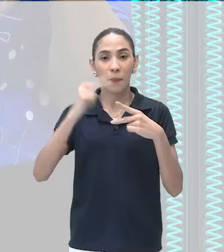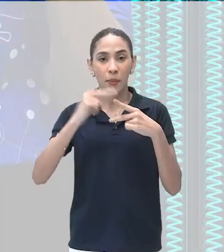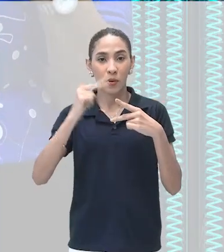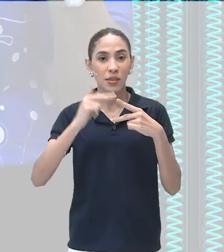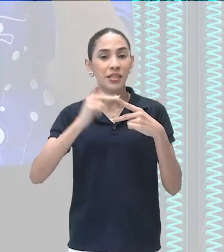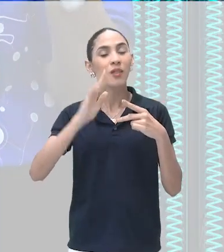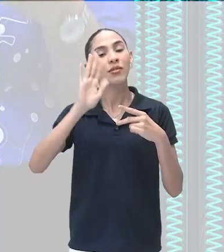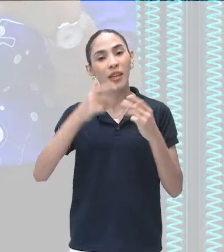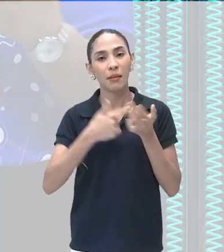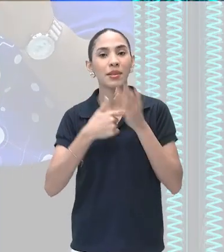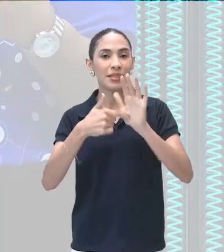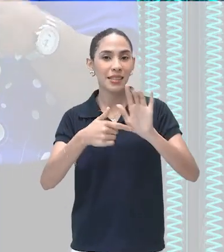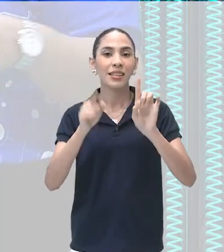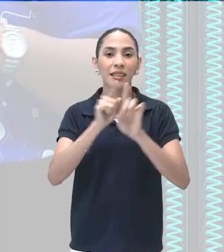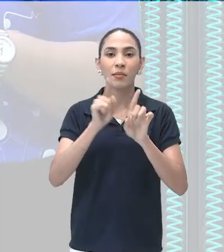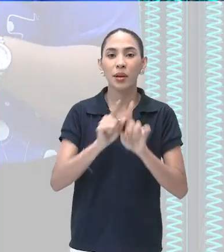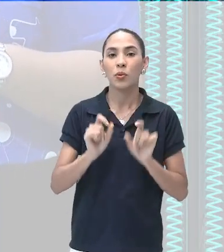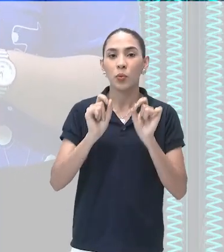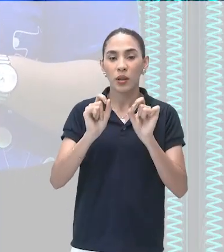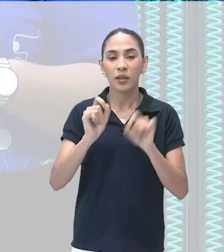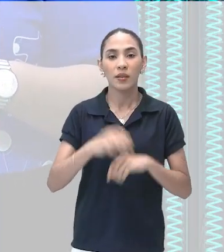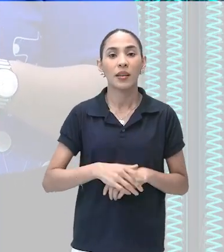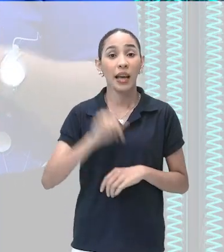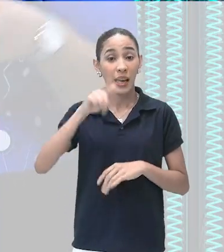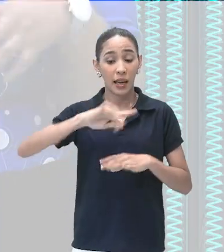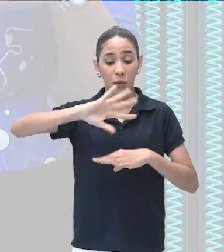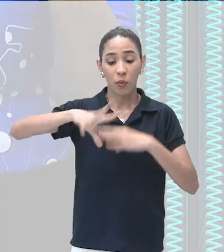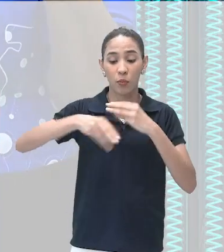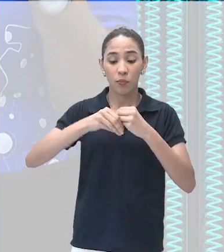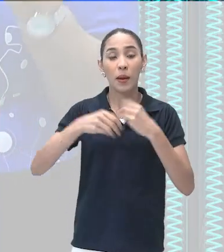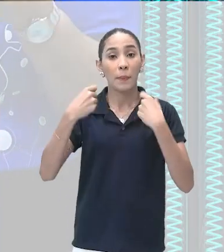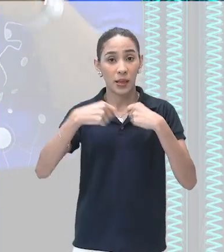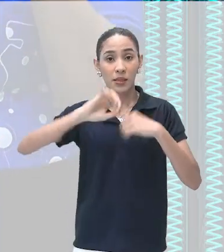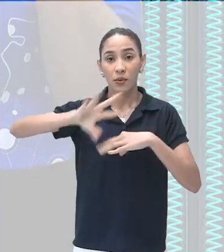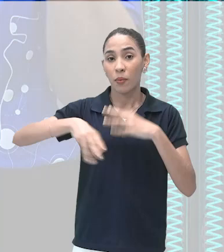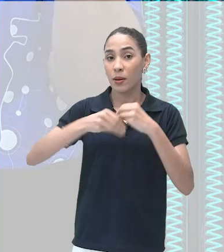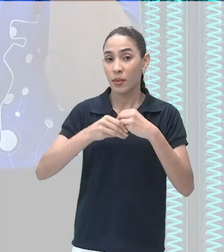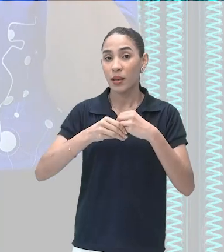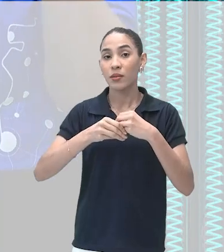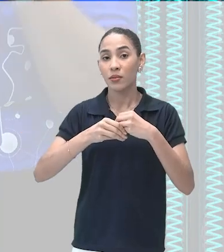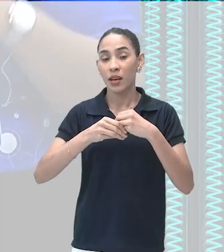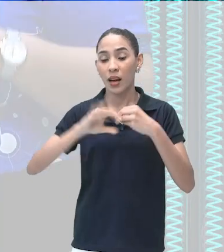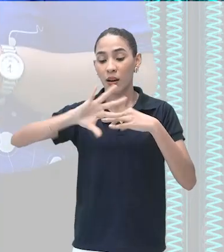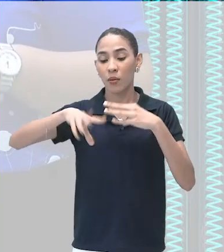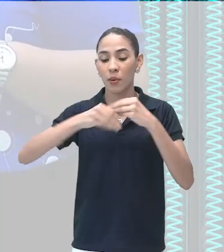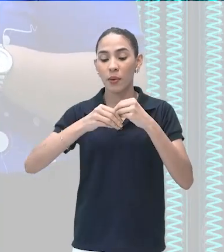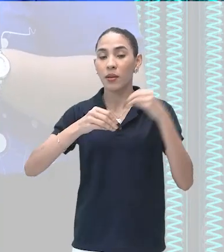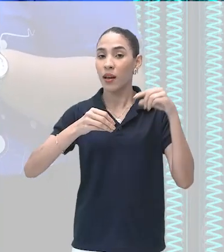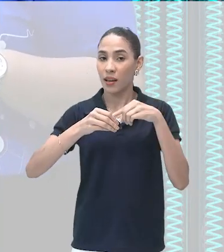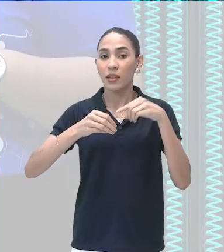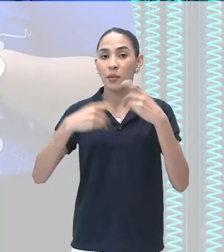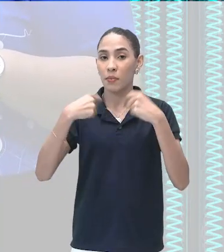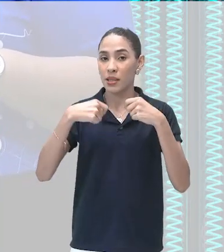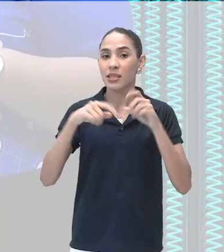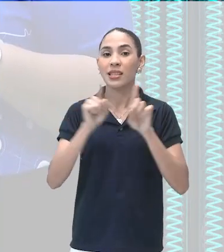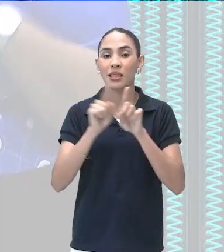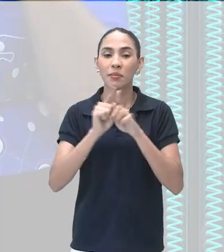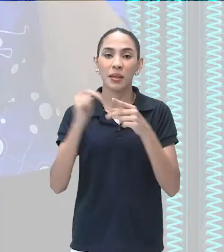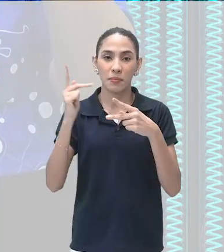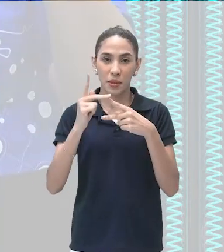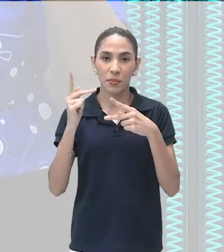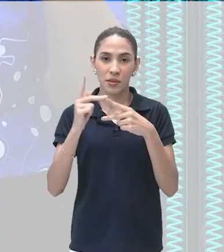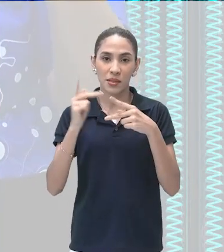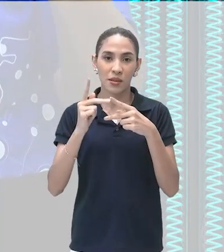Você já demonstra também que é um complemento, precisa de um complemento, e esse complemento, ó, precisa de